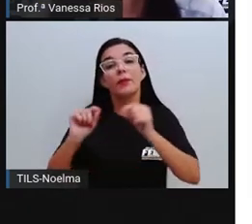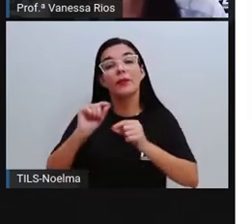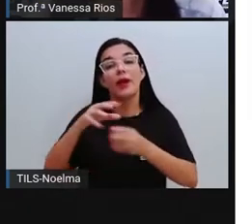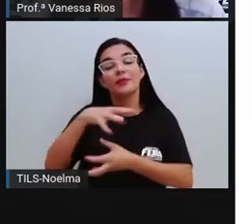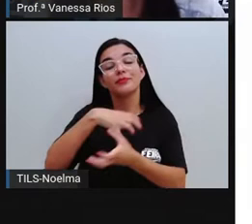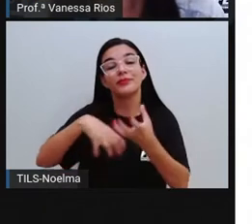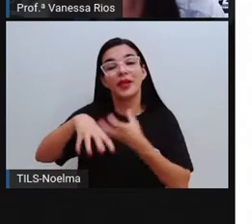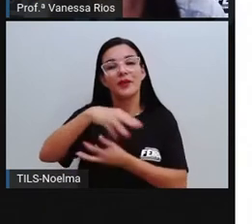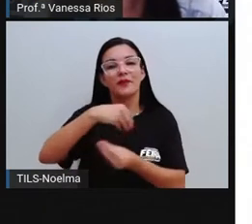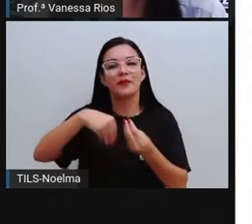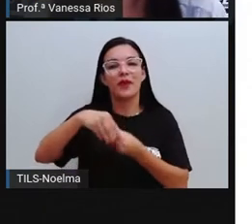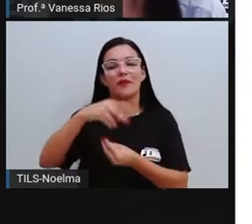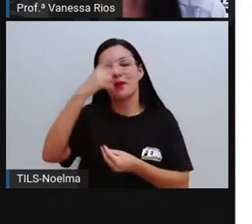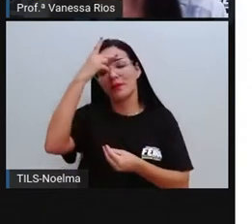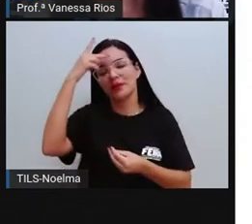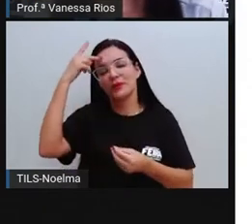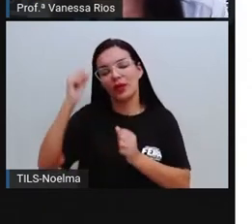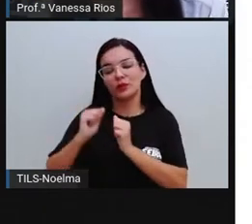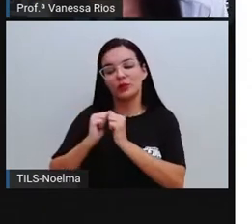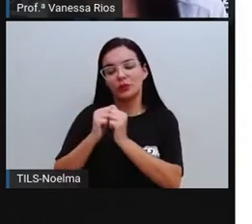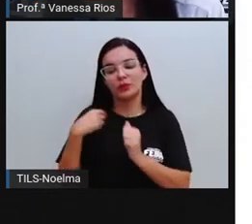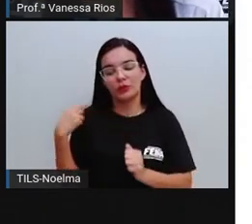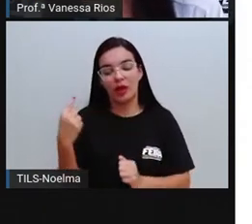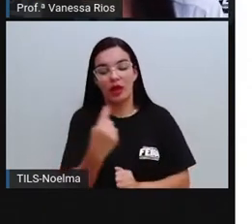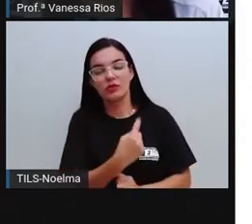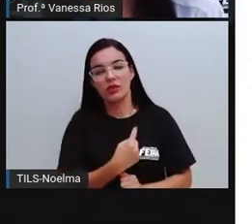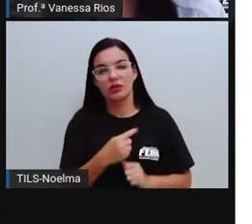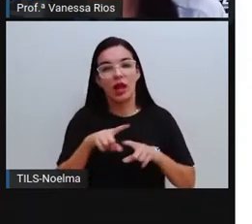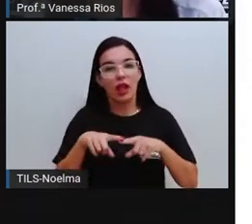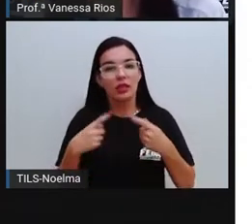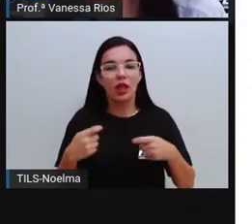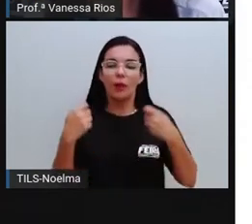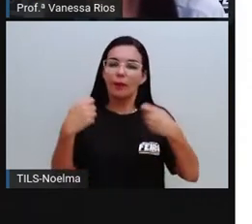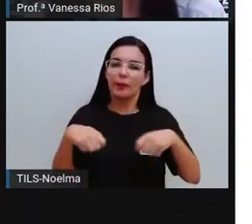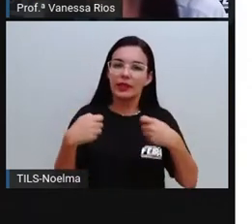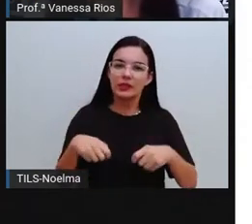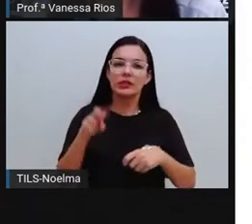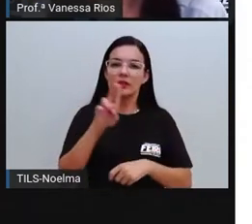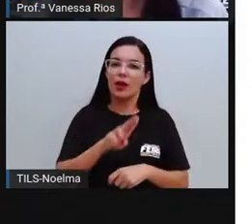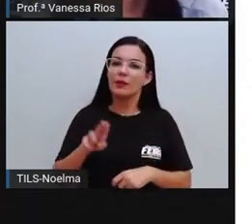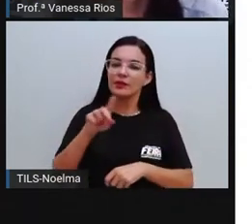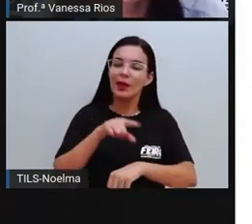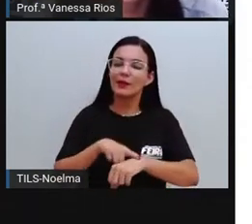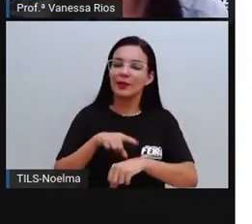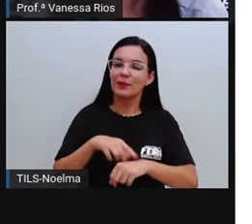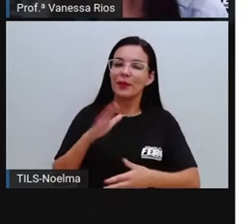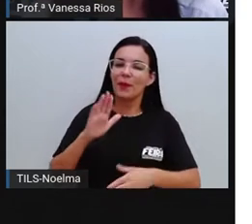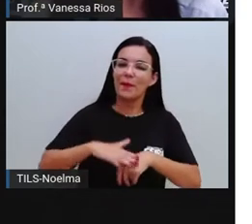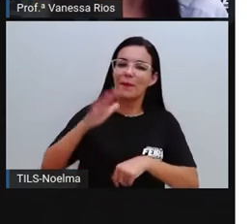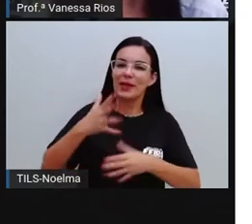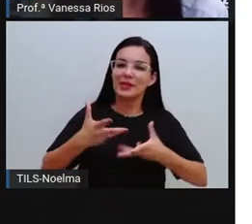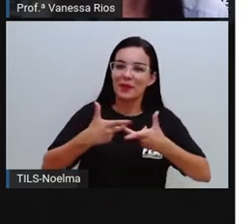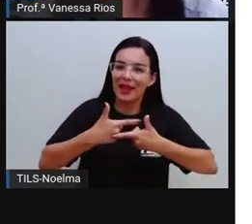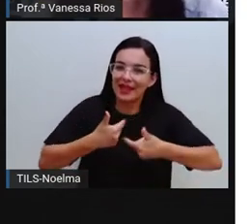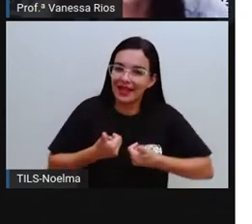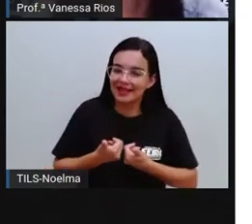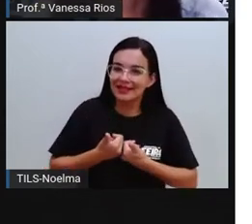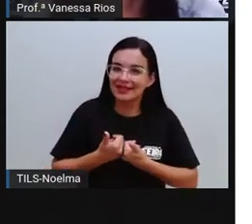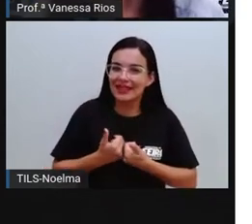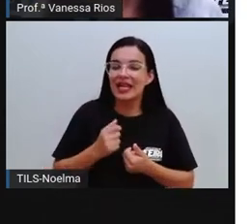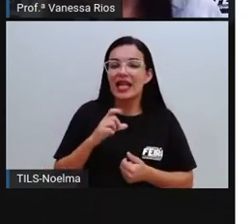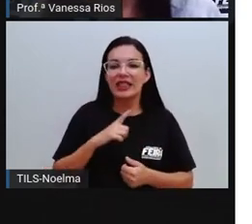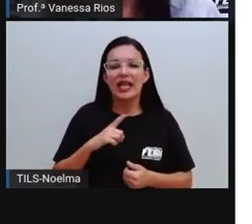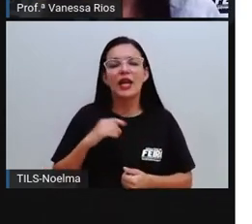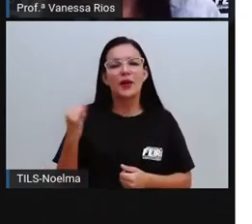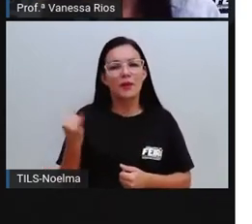ao nosso redor. Então, a gente tem que utilizar esse tempo com mais qualidade, não só para se importar, não